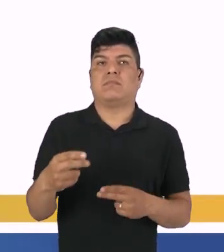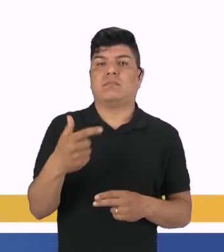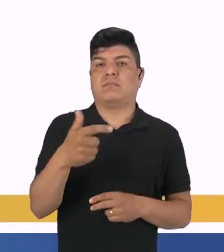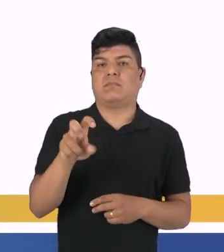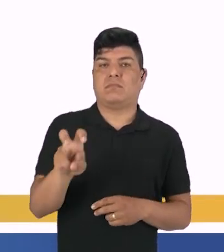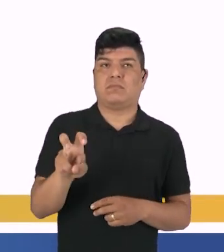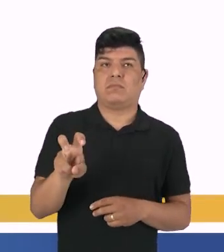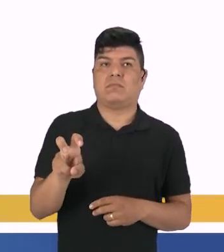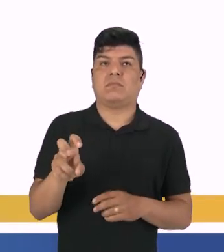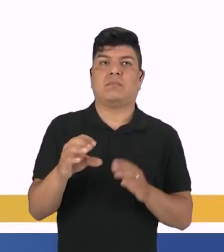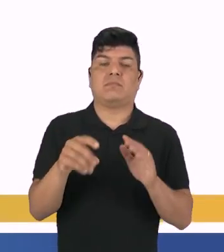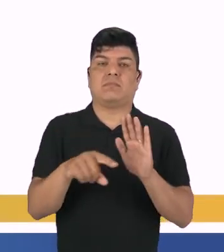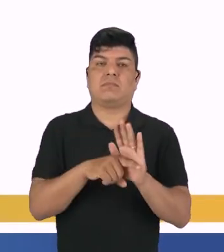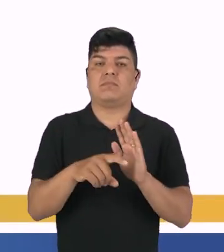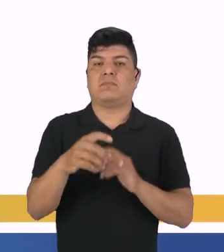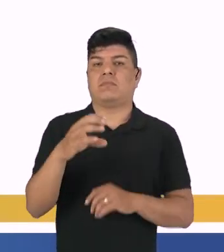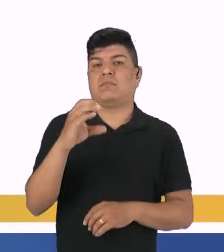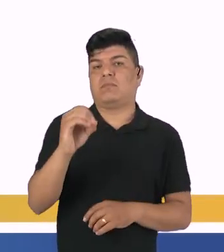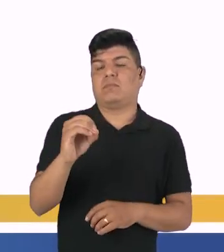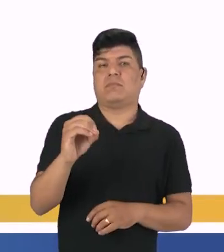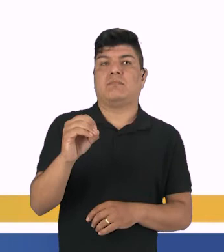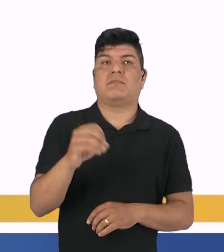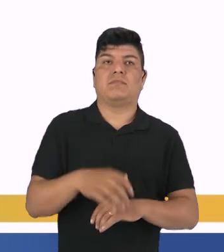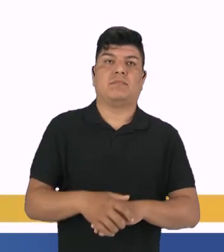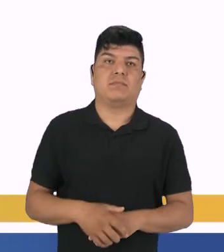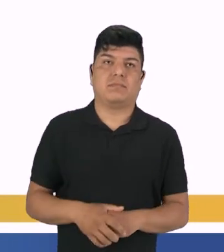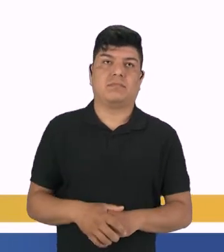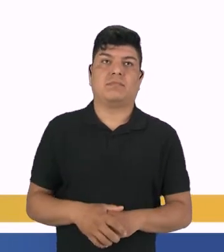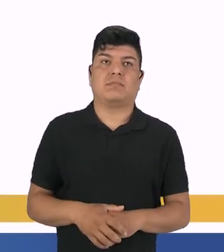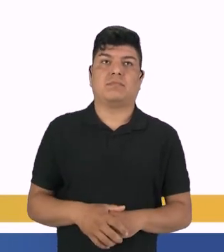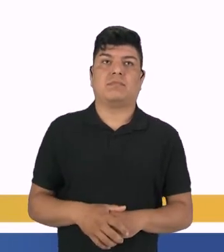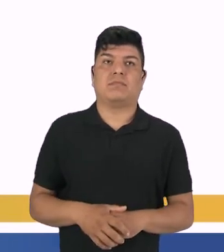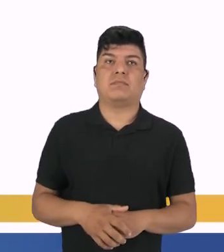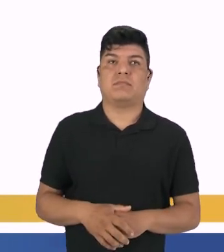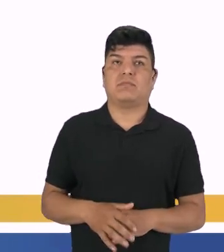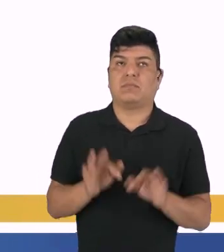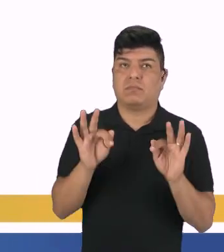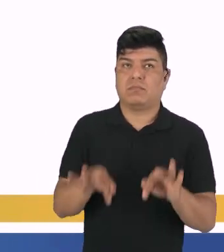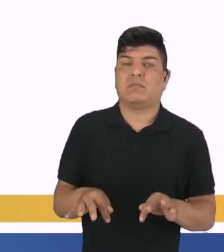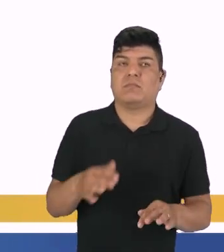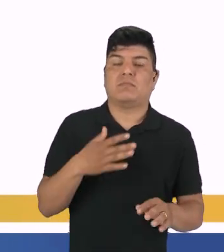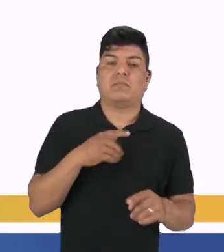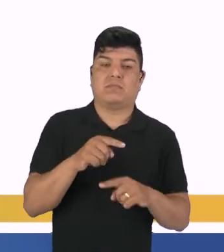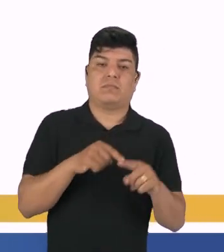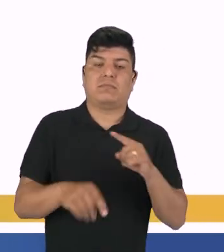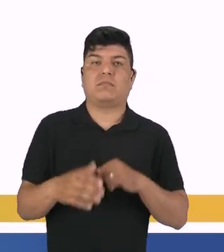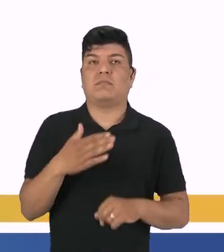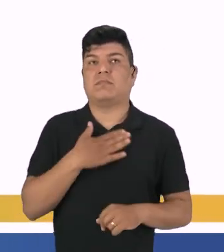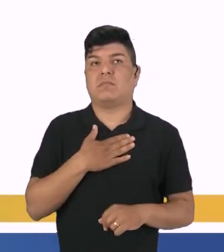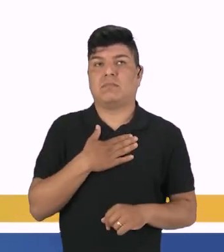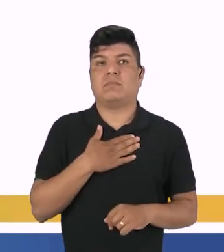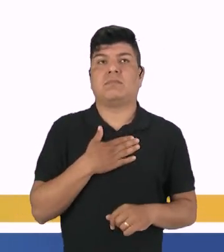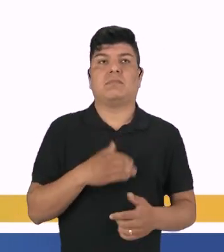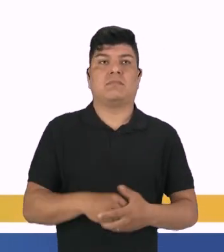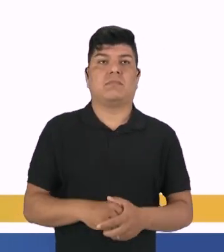5, 25. 25 menos 25, 0. Então, aí finalizou a minha divisão.